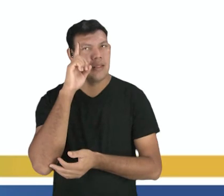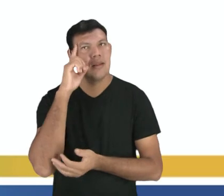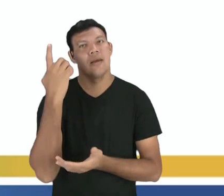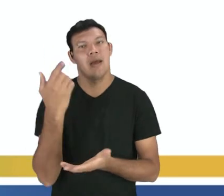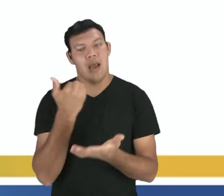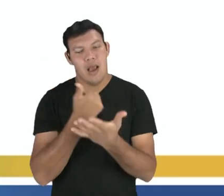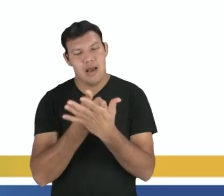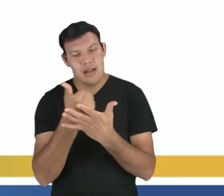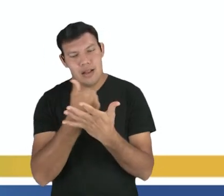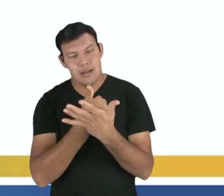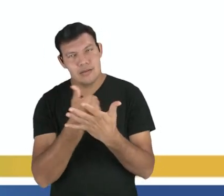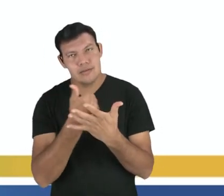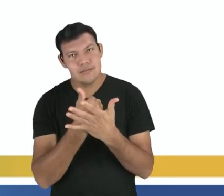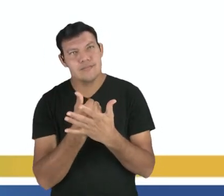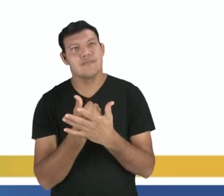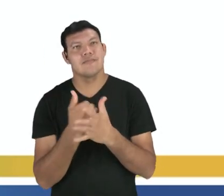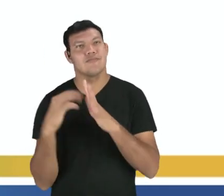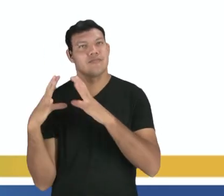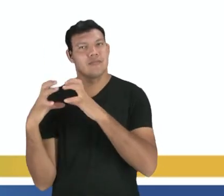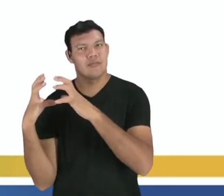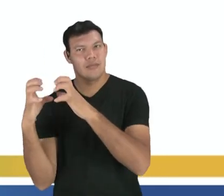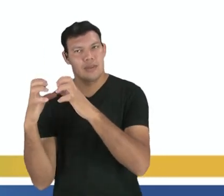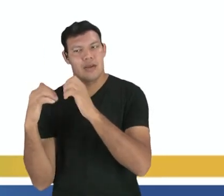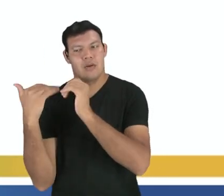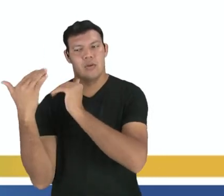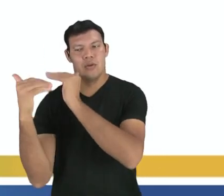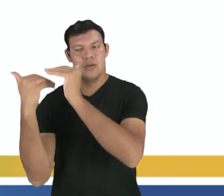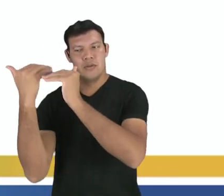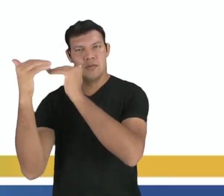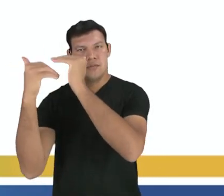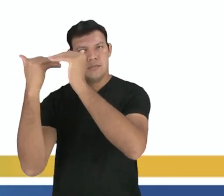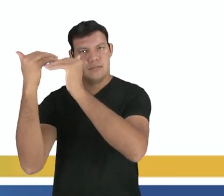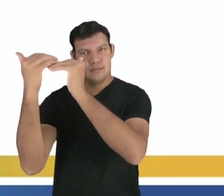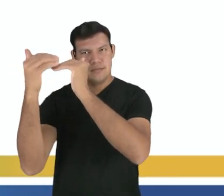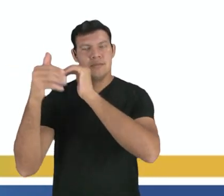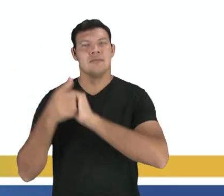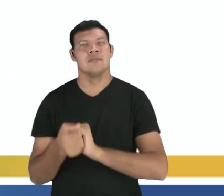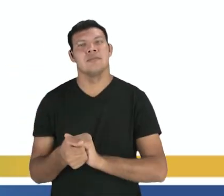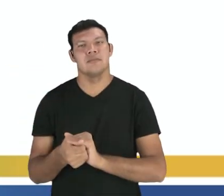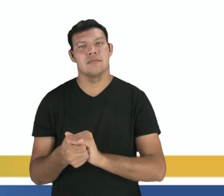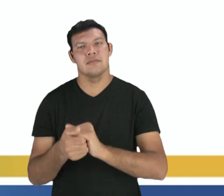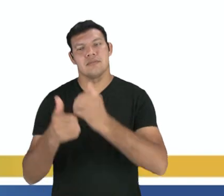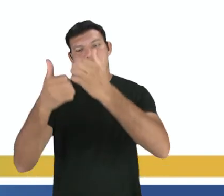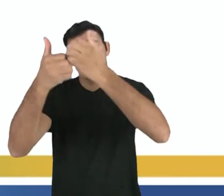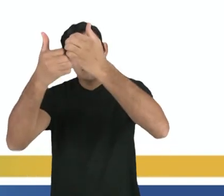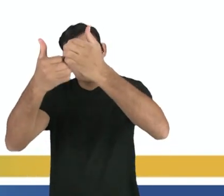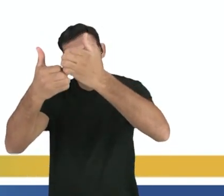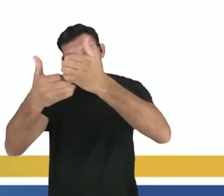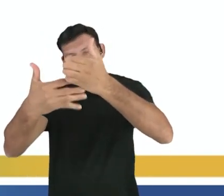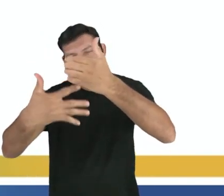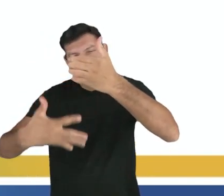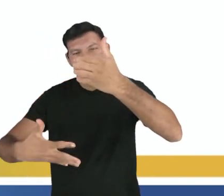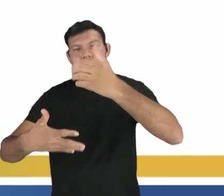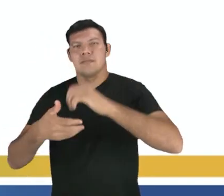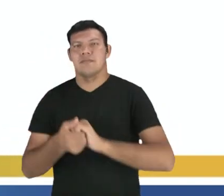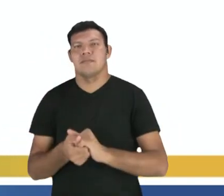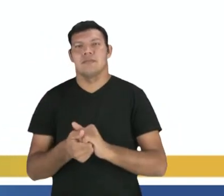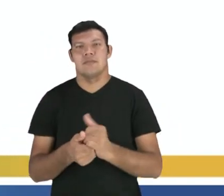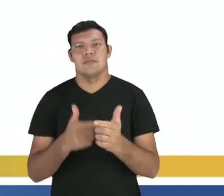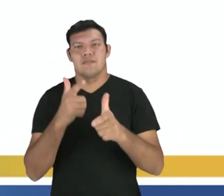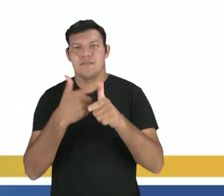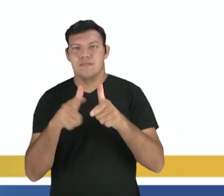é essa é a complicação que vai desenrolar todo o resto da narrativa sem uma